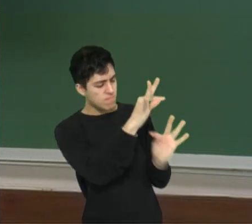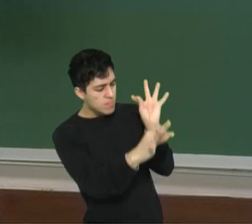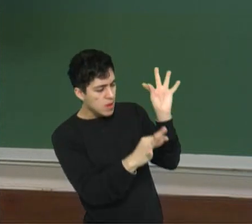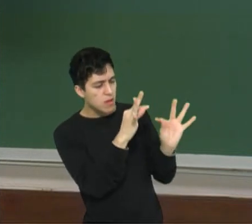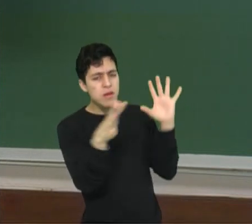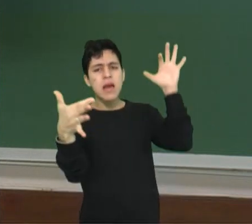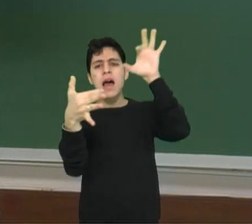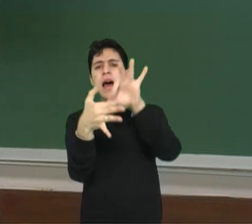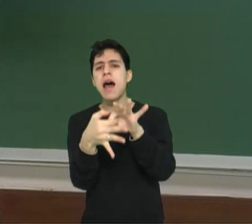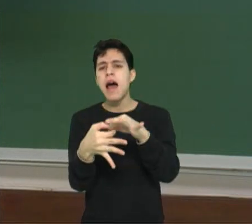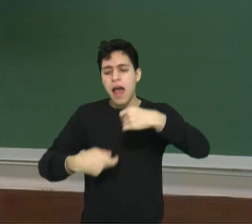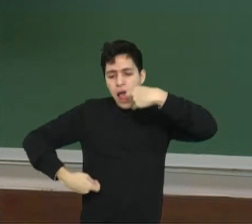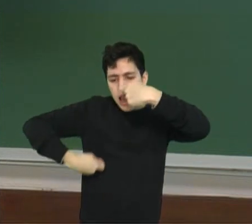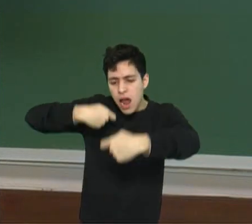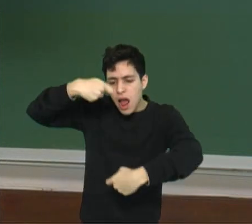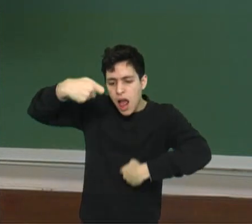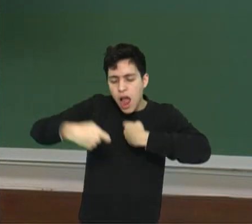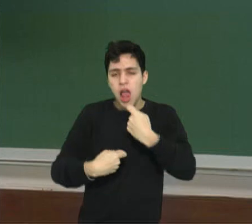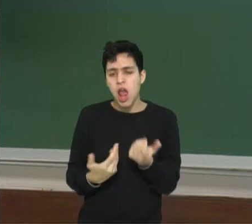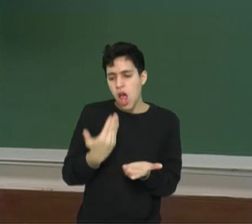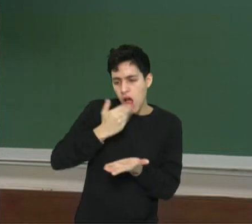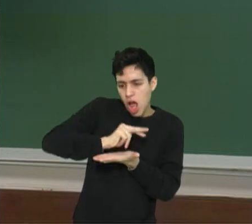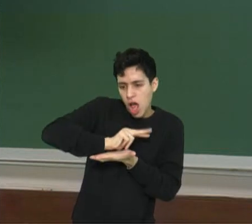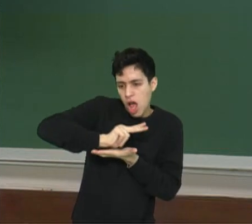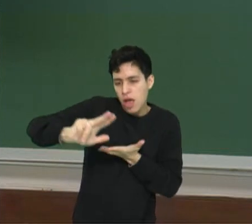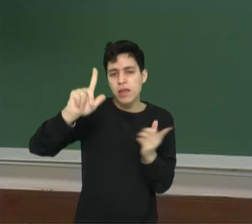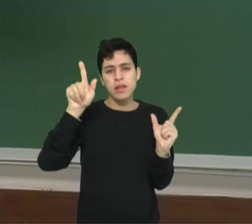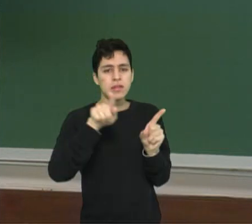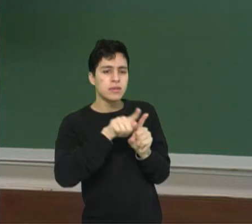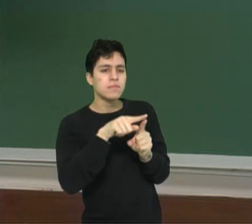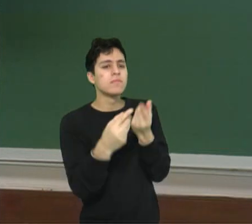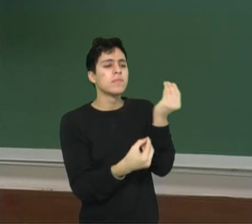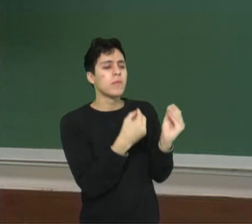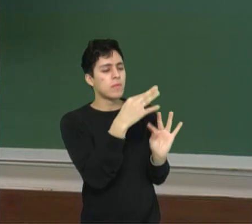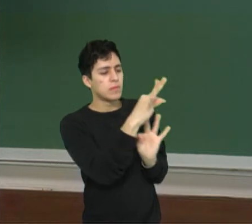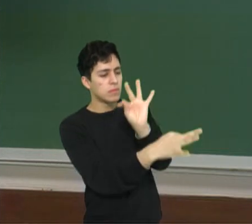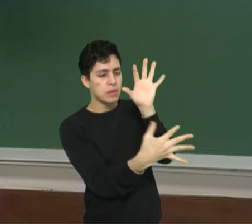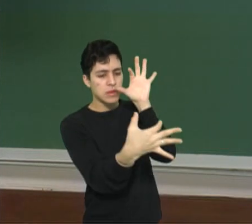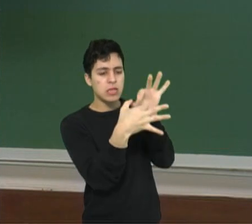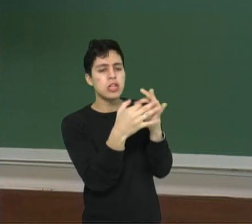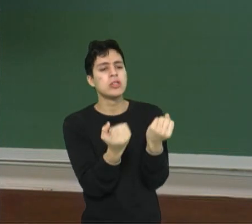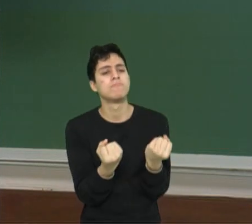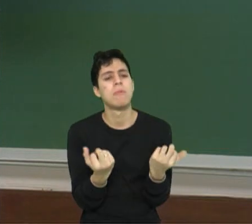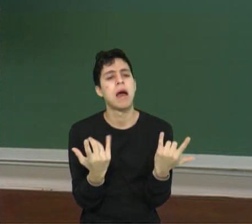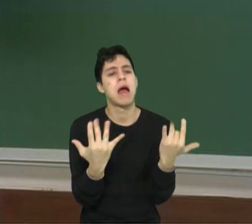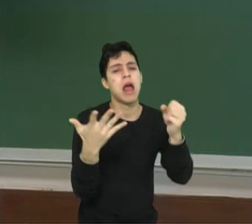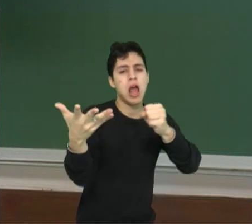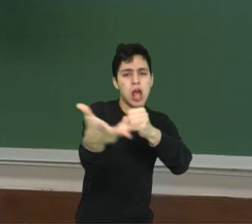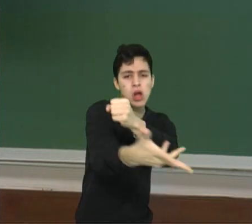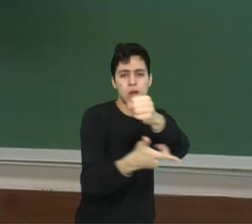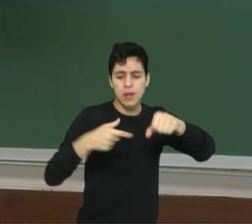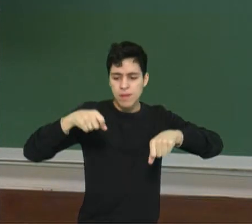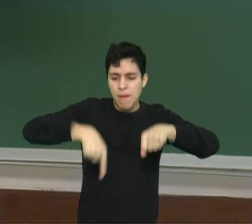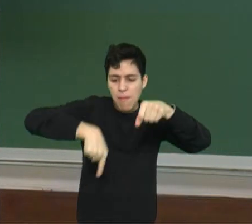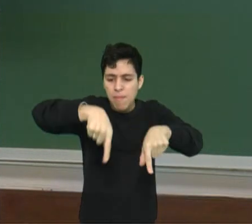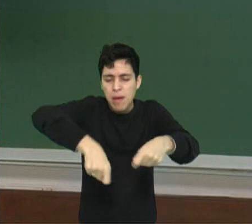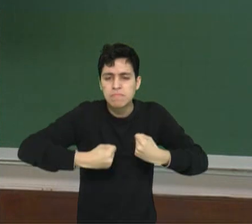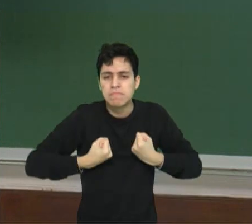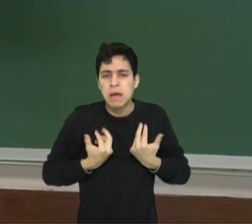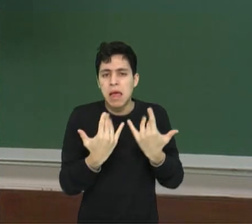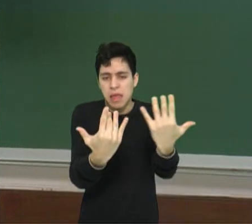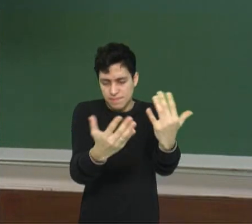estar a ser produzidas e irão desempenhar um papel fundamental na alimentação da população